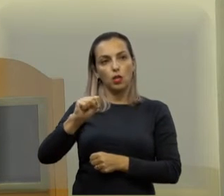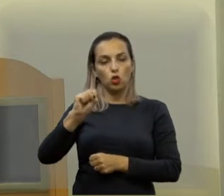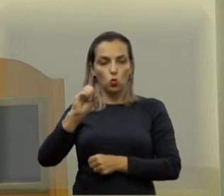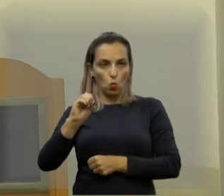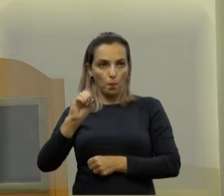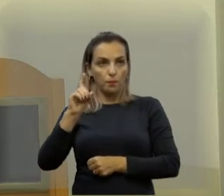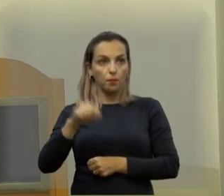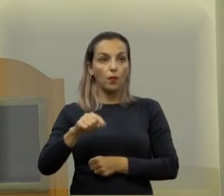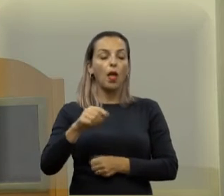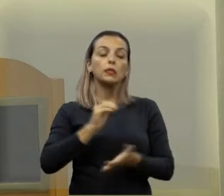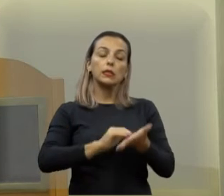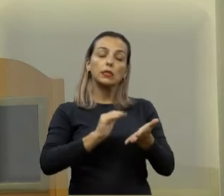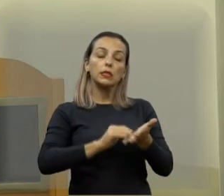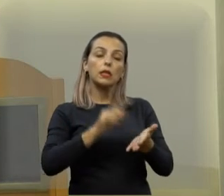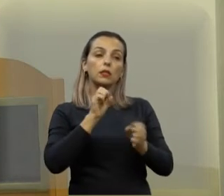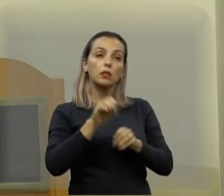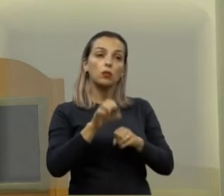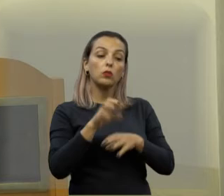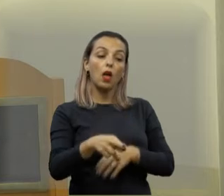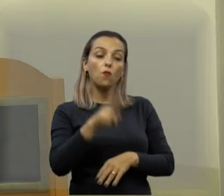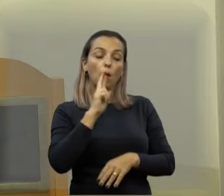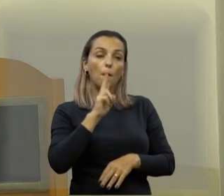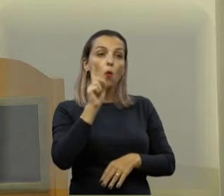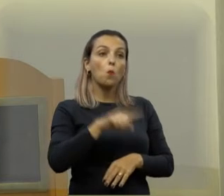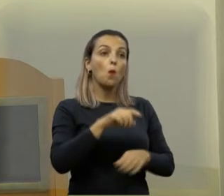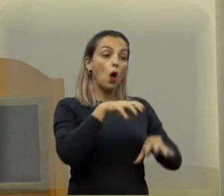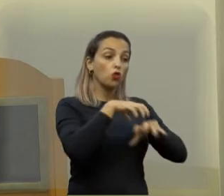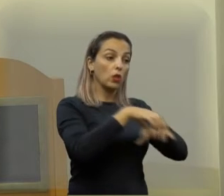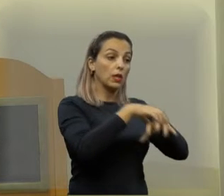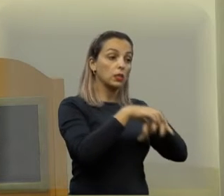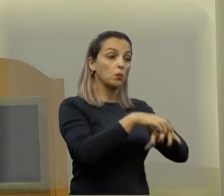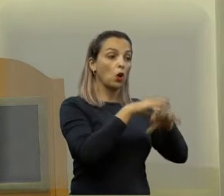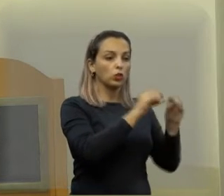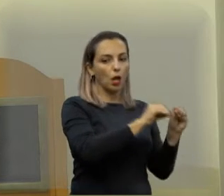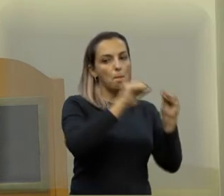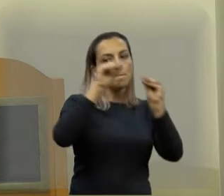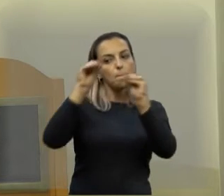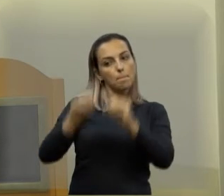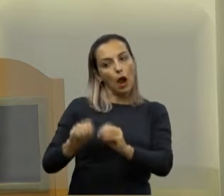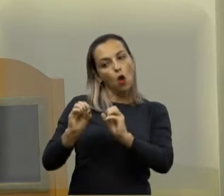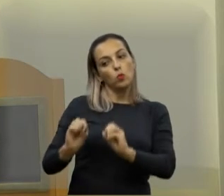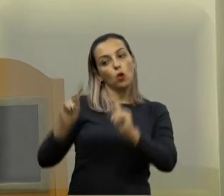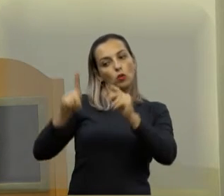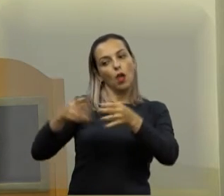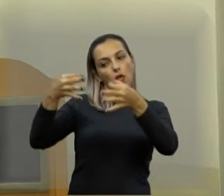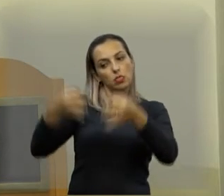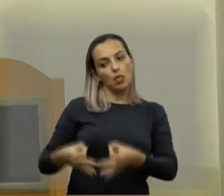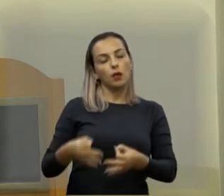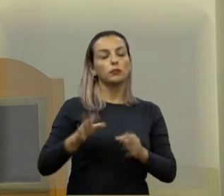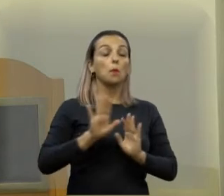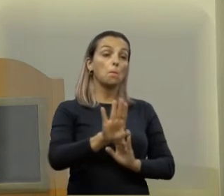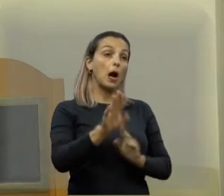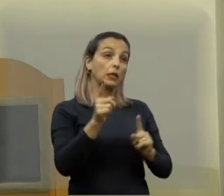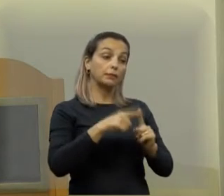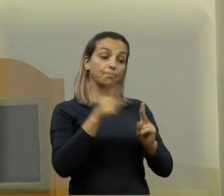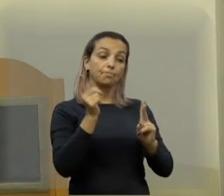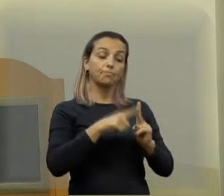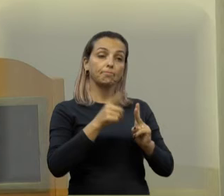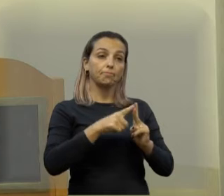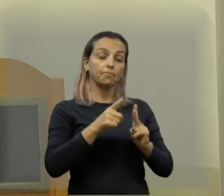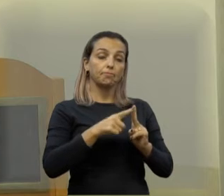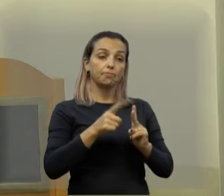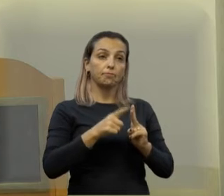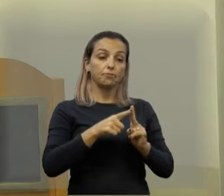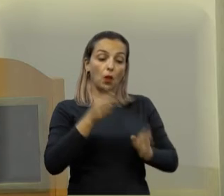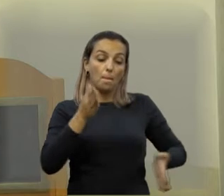que eles farão o Transporte desses alunos em um local para o outro perfeito tudo bem vai ser cumprido o segundo ponto foi a